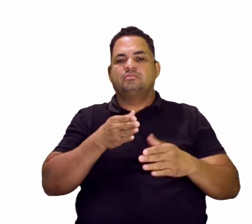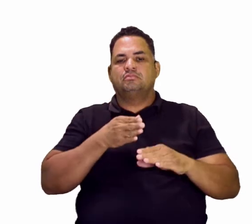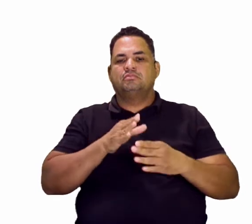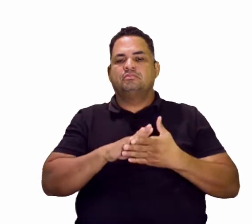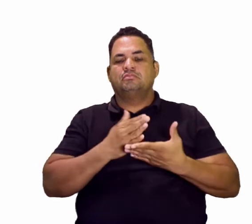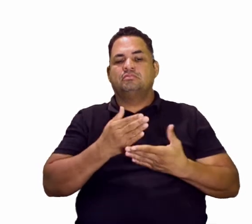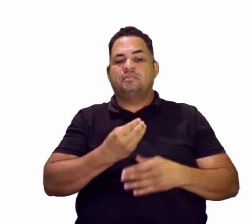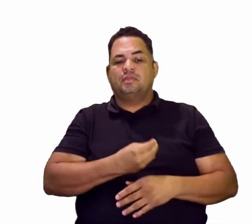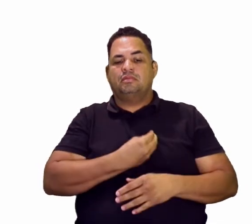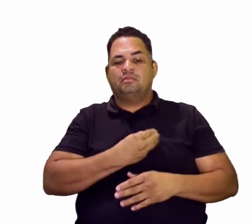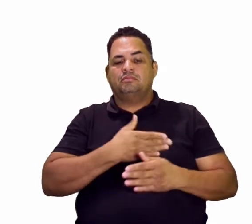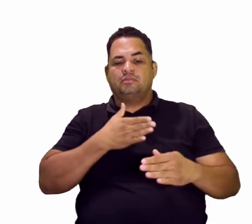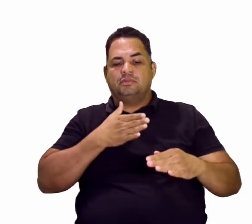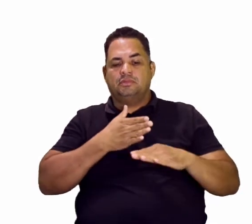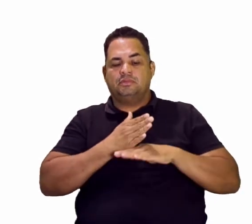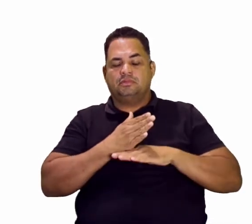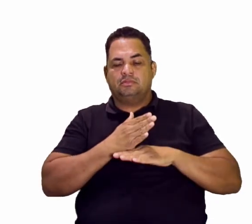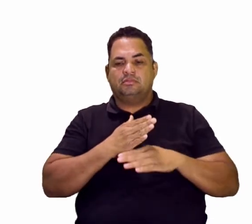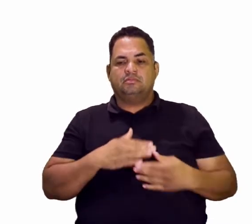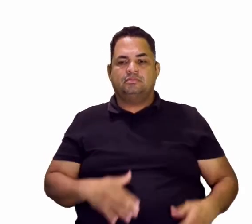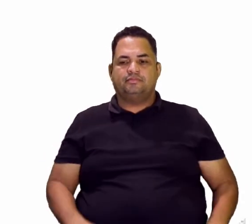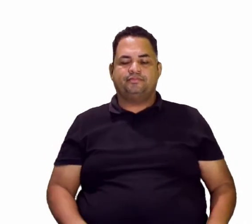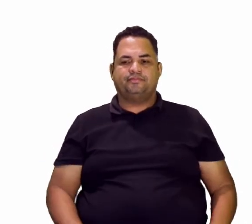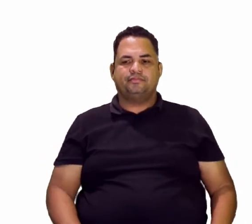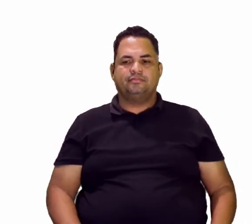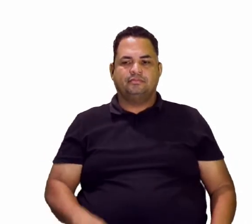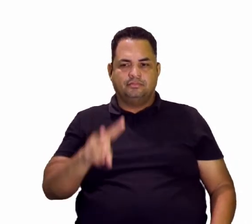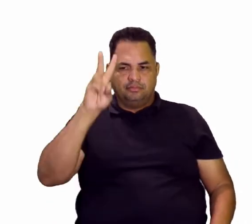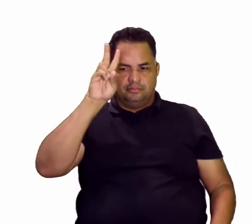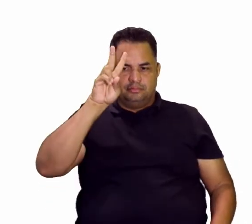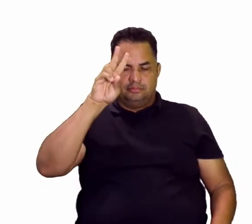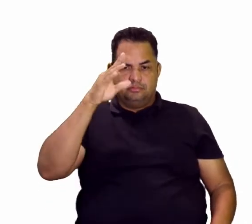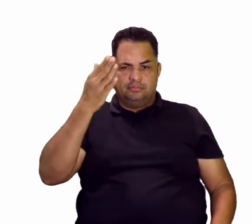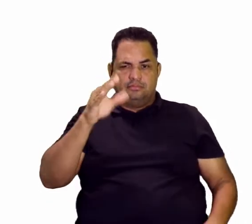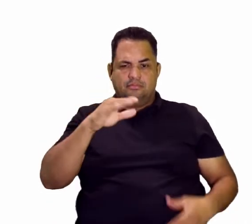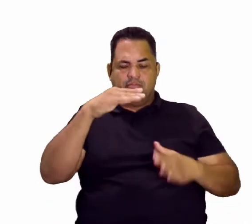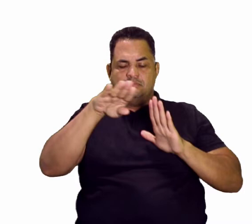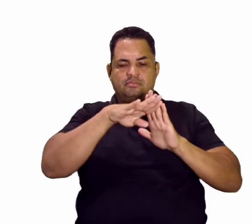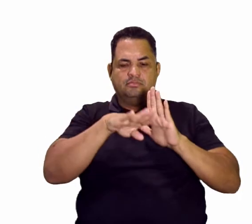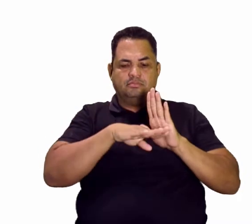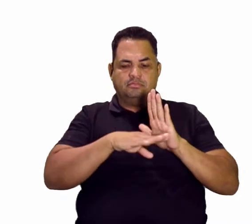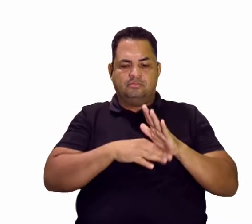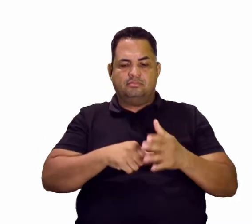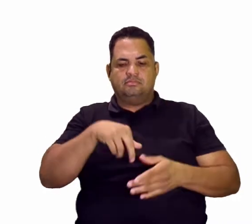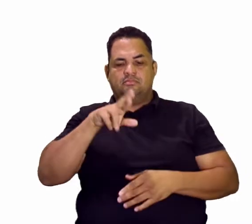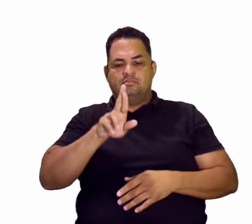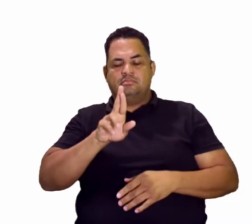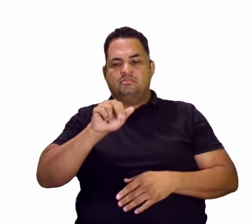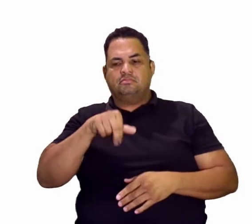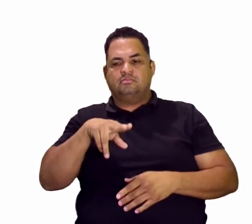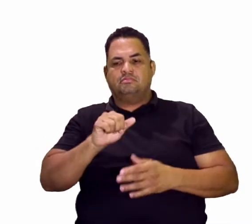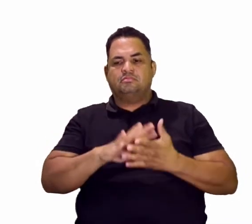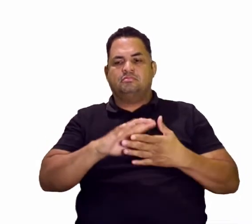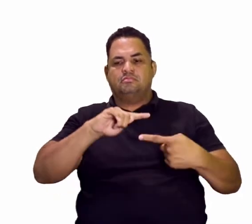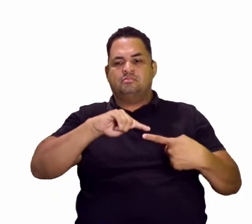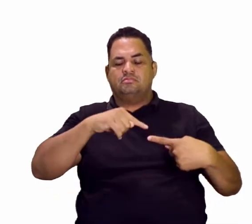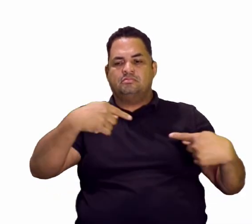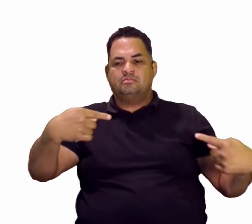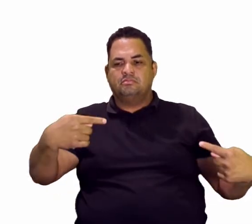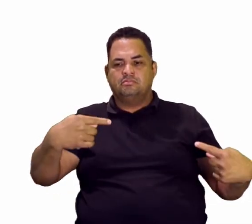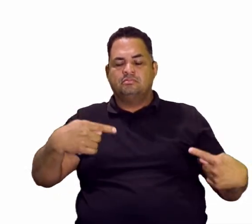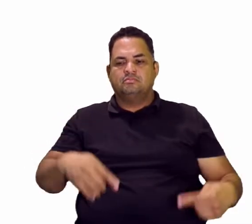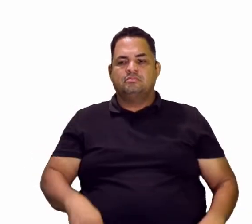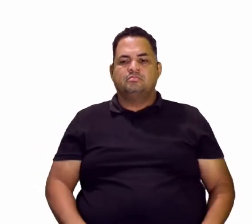ou de ser vivo que eles parasitam? Lembram lá dessa classificaçãozinha? Pode ser o vírus de RNA, então eles vão ser chamados